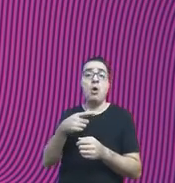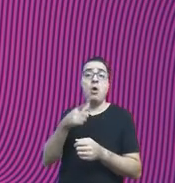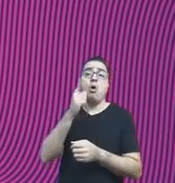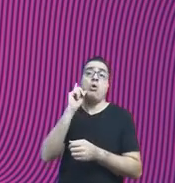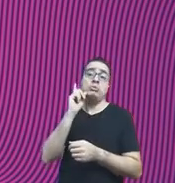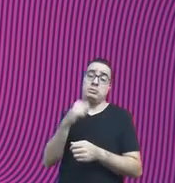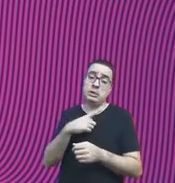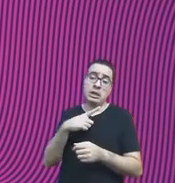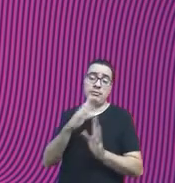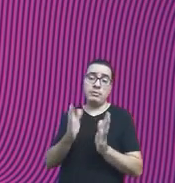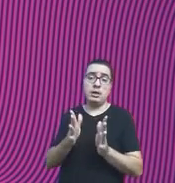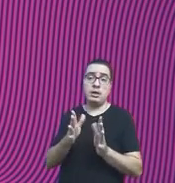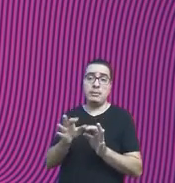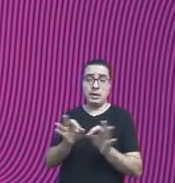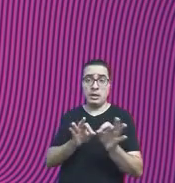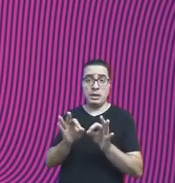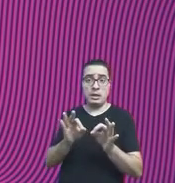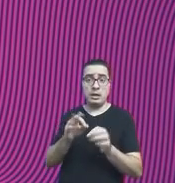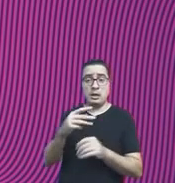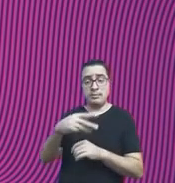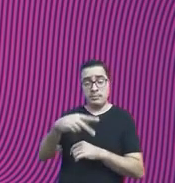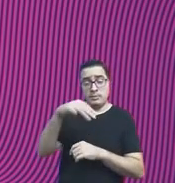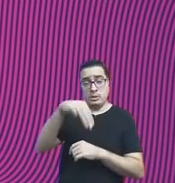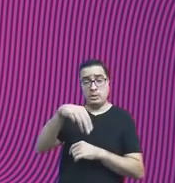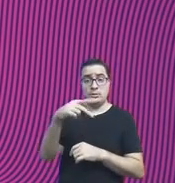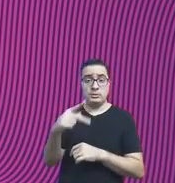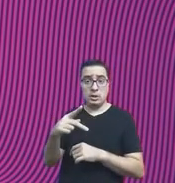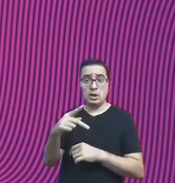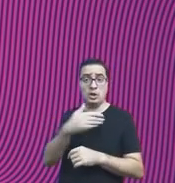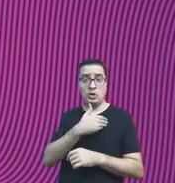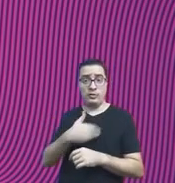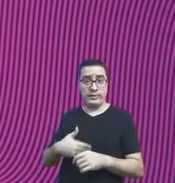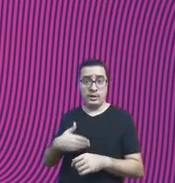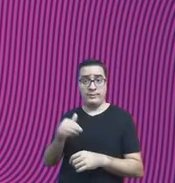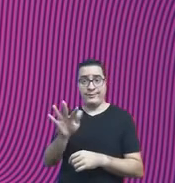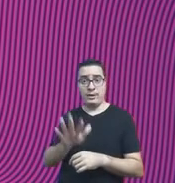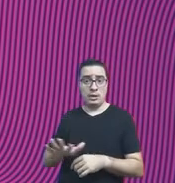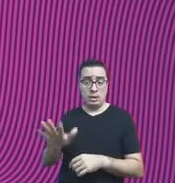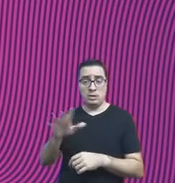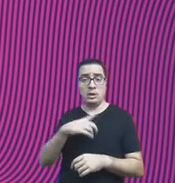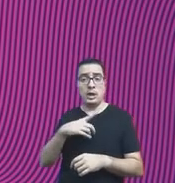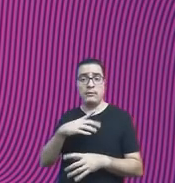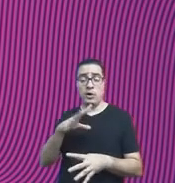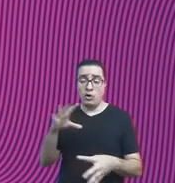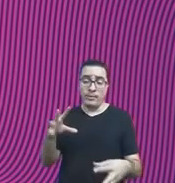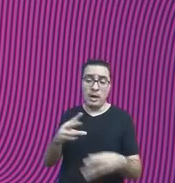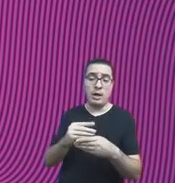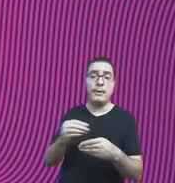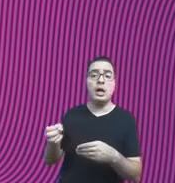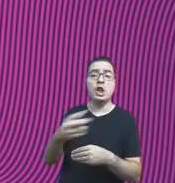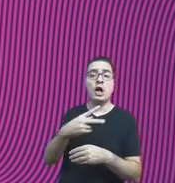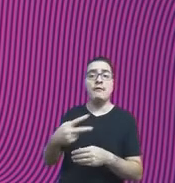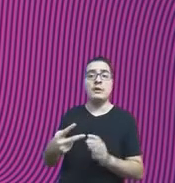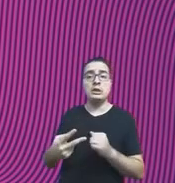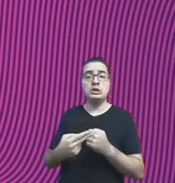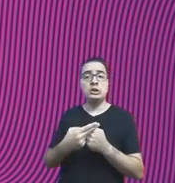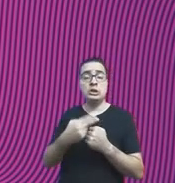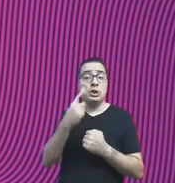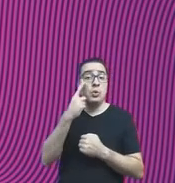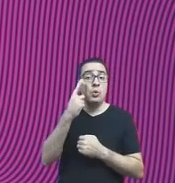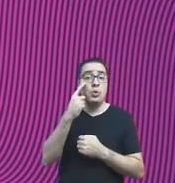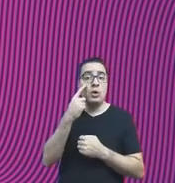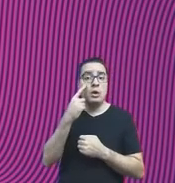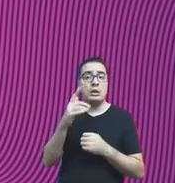provisória editada recentemente pelo governo federal, ontem foi incorporado mais uma cirurgia oftalmológica na saúde suplementar.